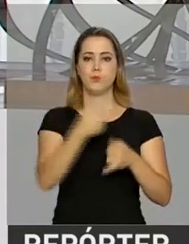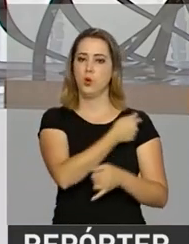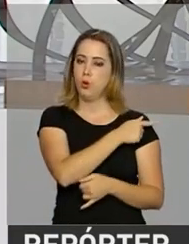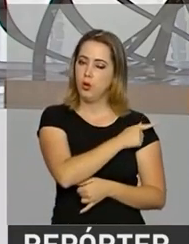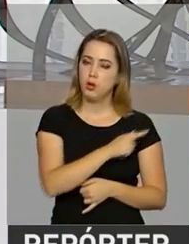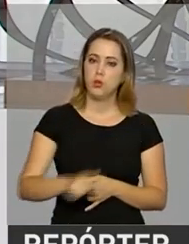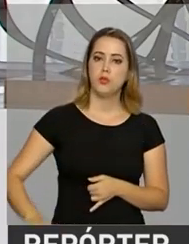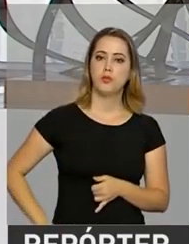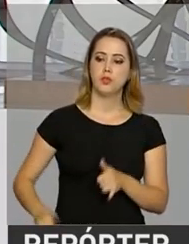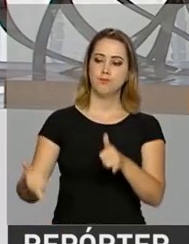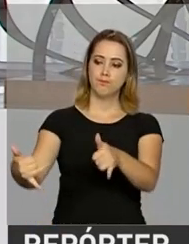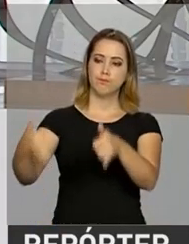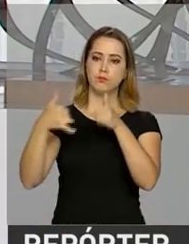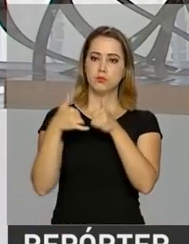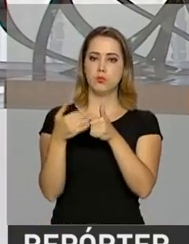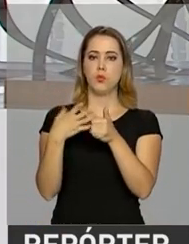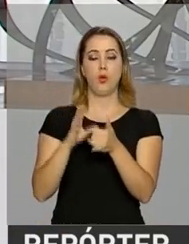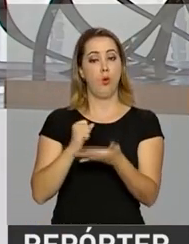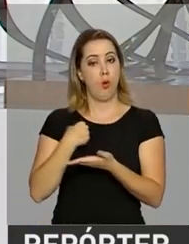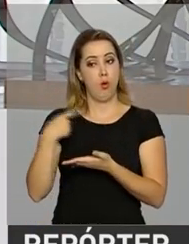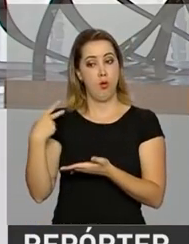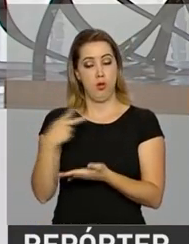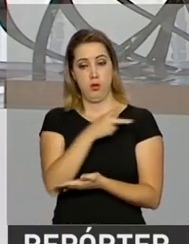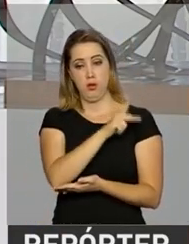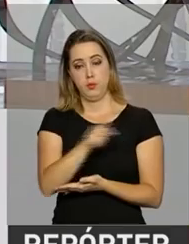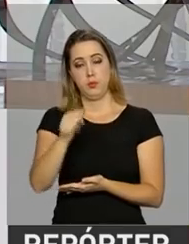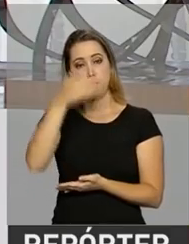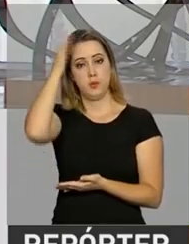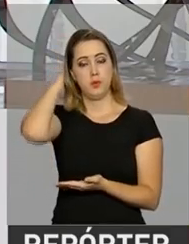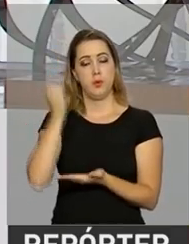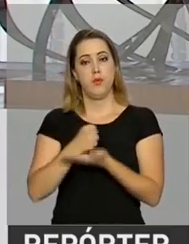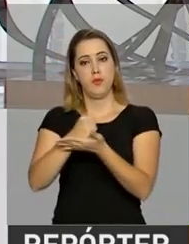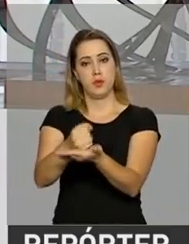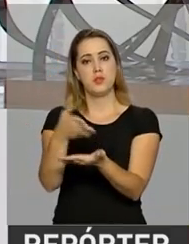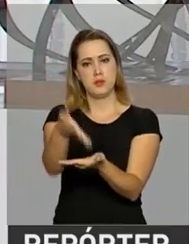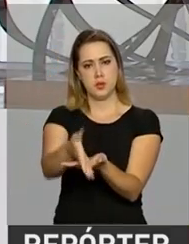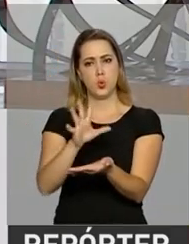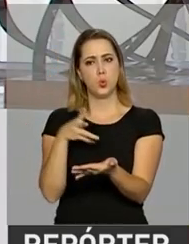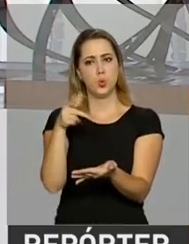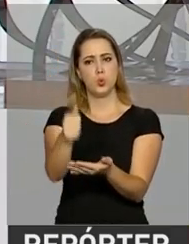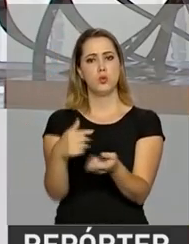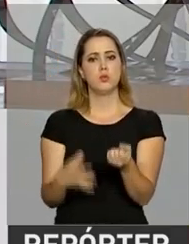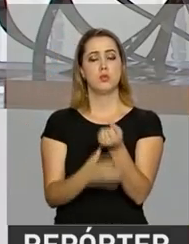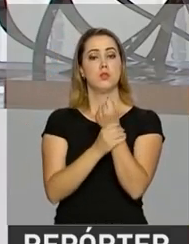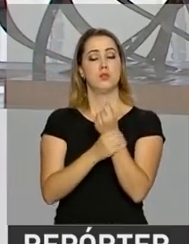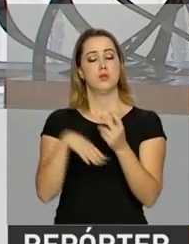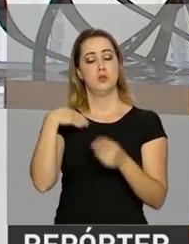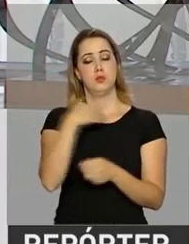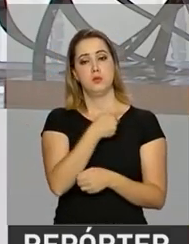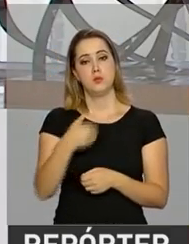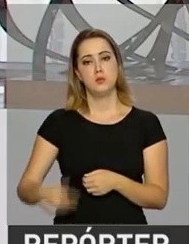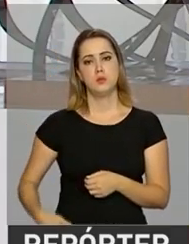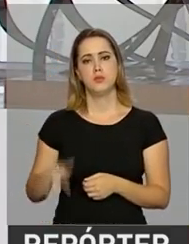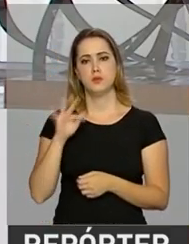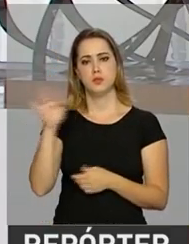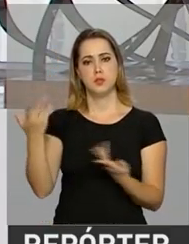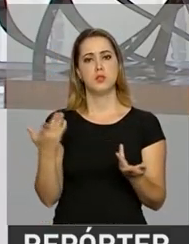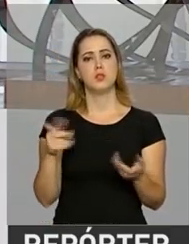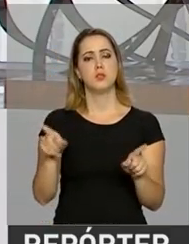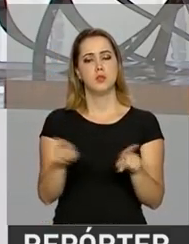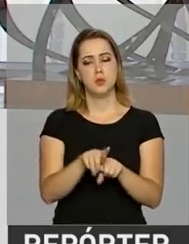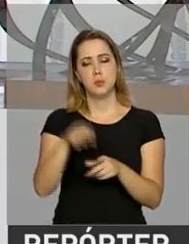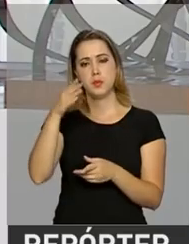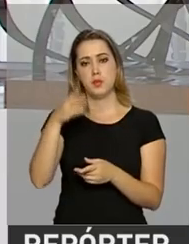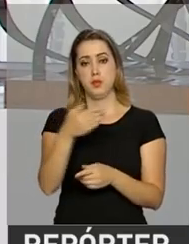disposição da governadora de rura Sueli Campos que agradeceu a liberação na semana passada por parte do Governo Federal de R